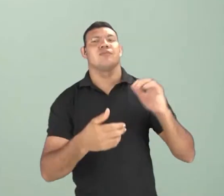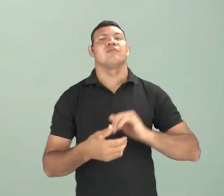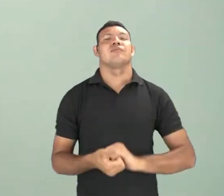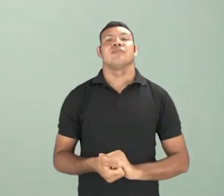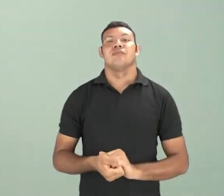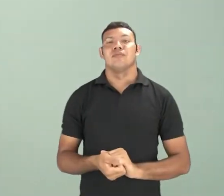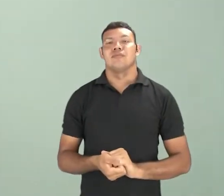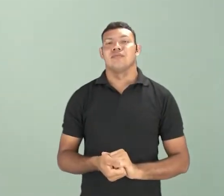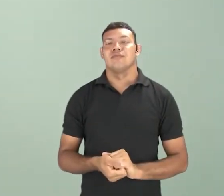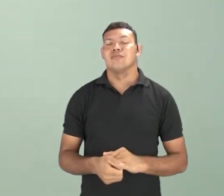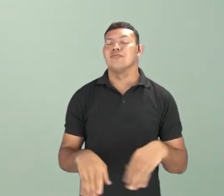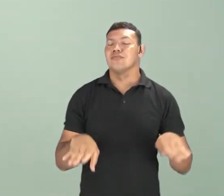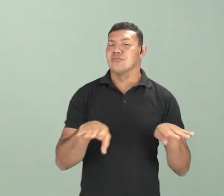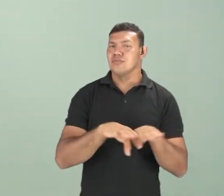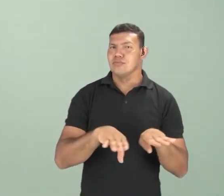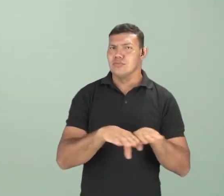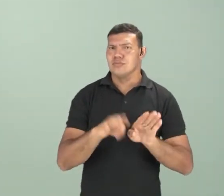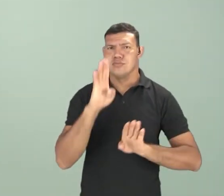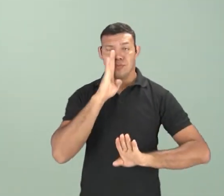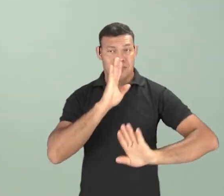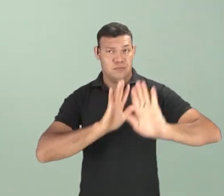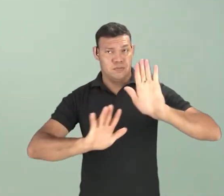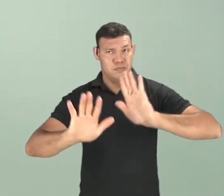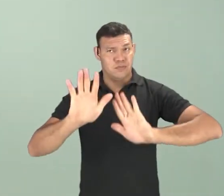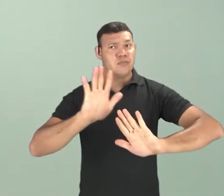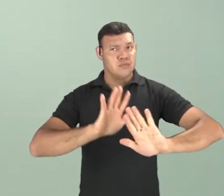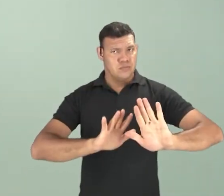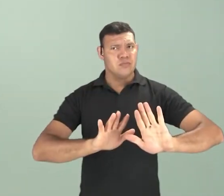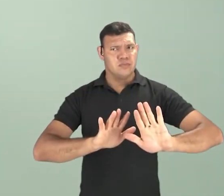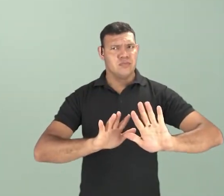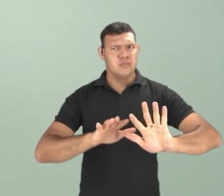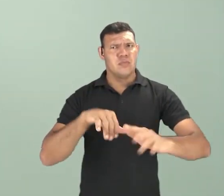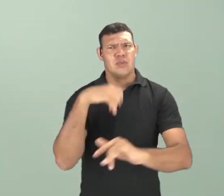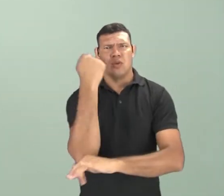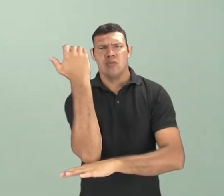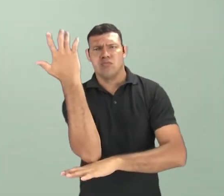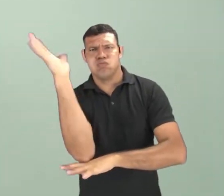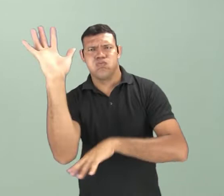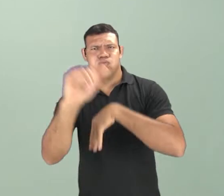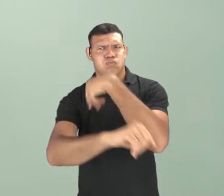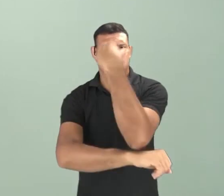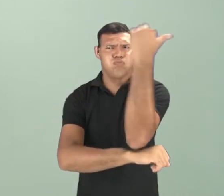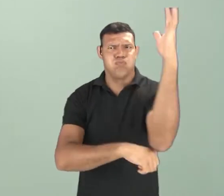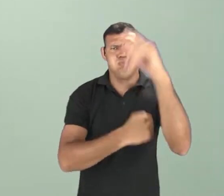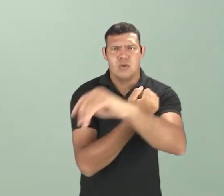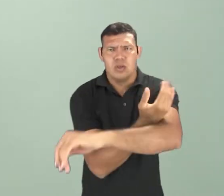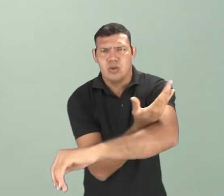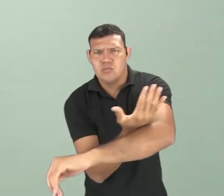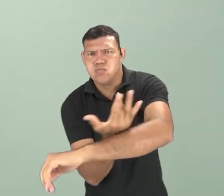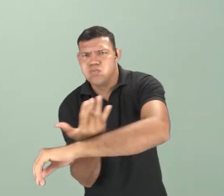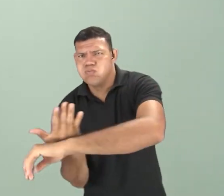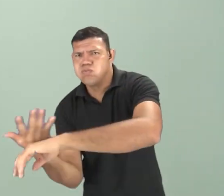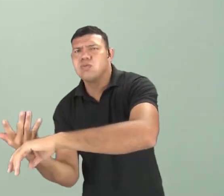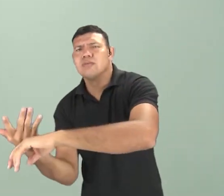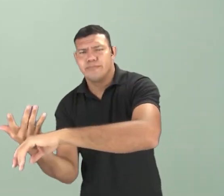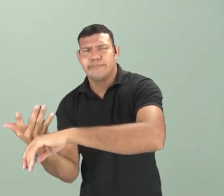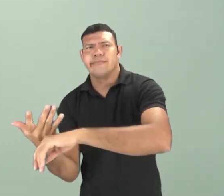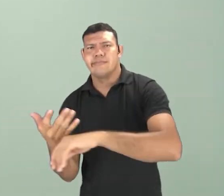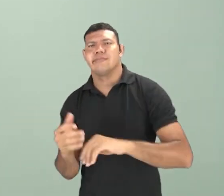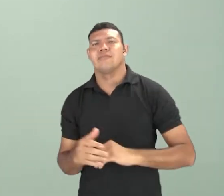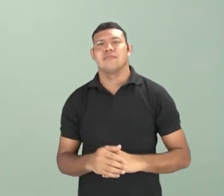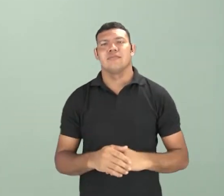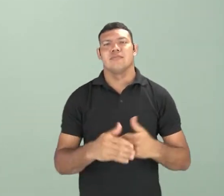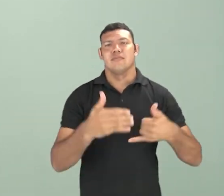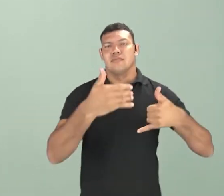os semivoláteis, né, que é a própria floresta, o próprio mato queimando, certo? Os hidrocarbonetos, que